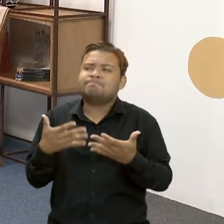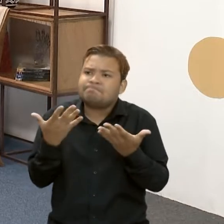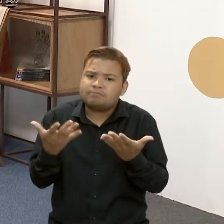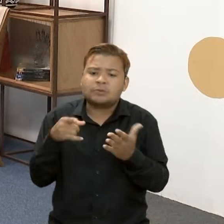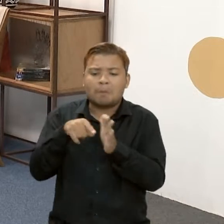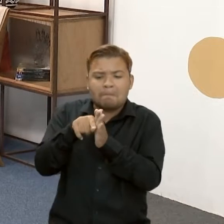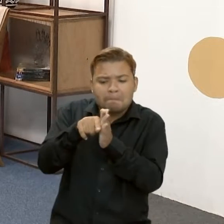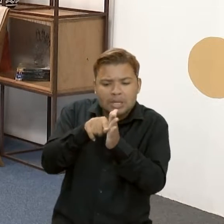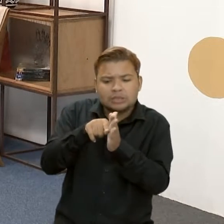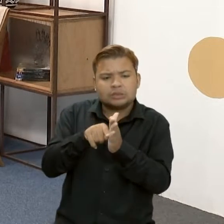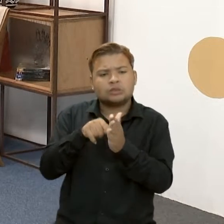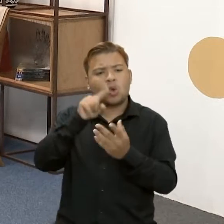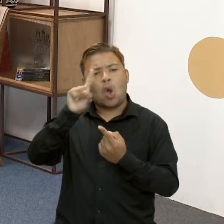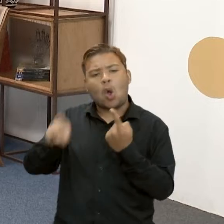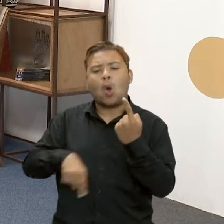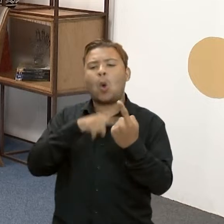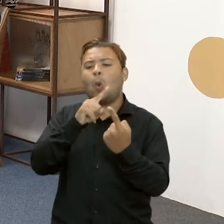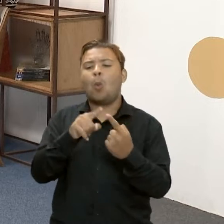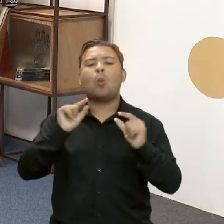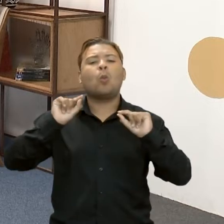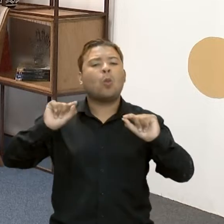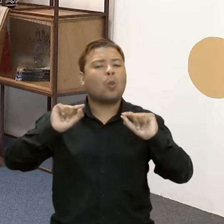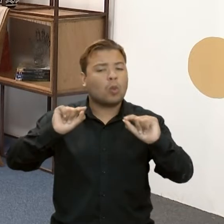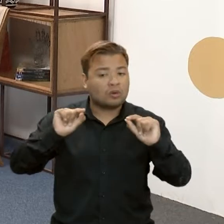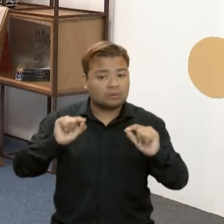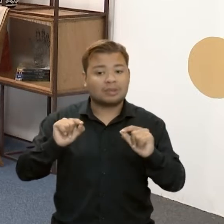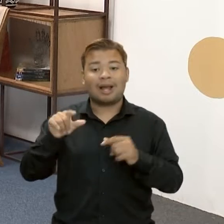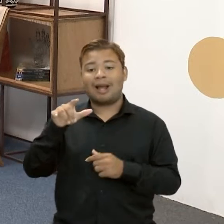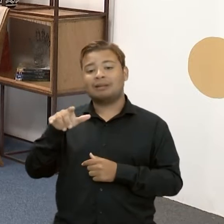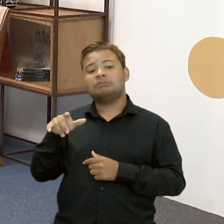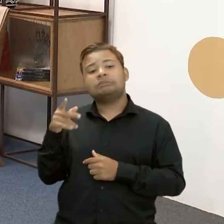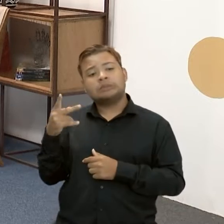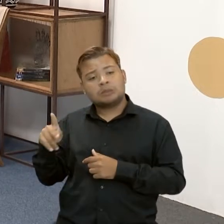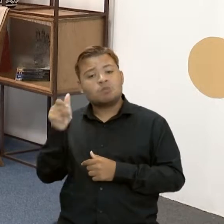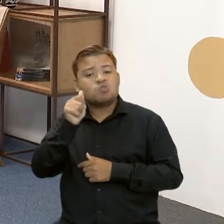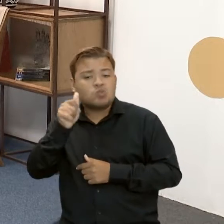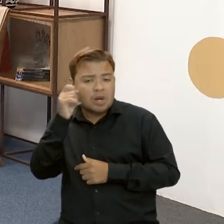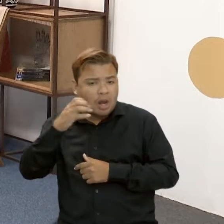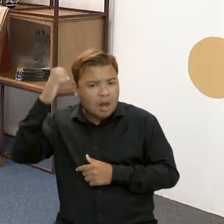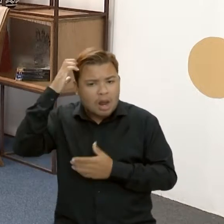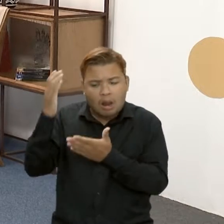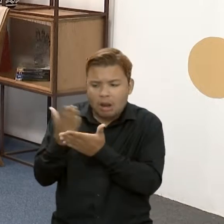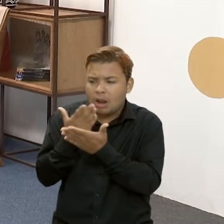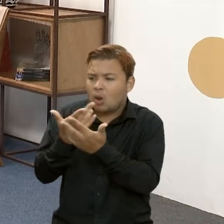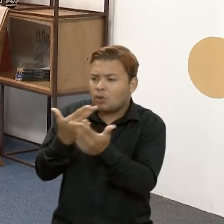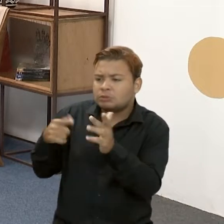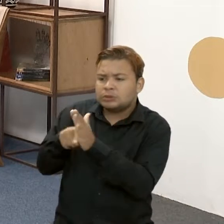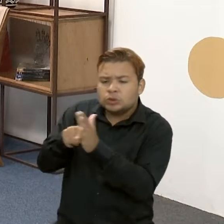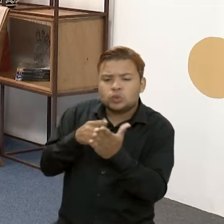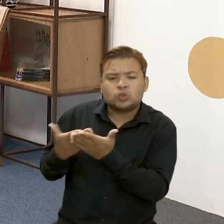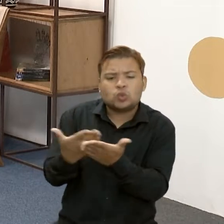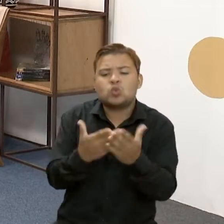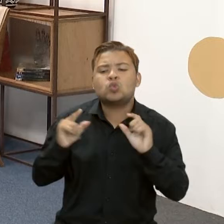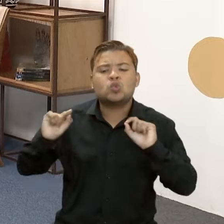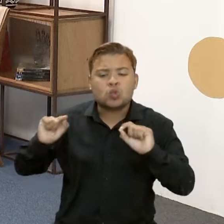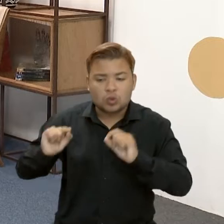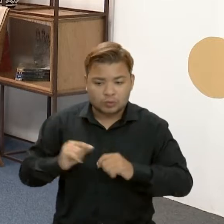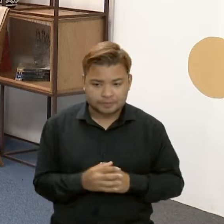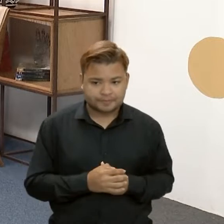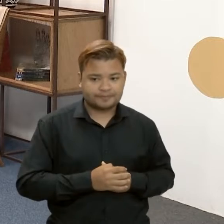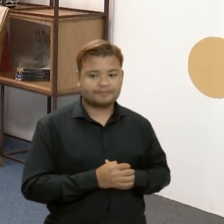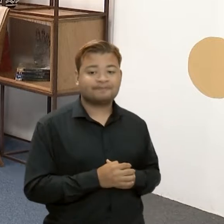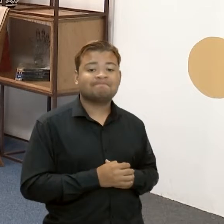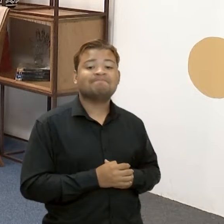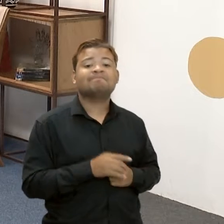da sua pesquisa, o que você estuda dentro do universo das obras da Cora. Então, dentro desse